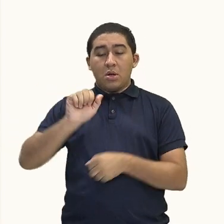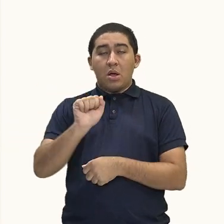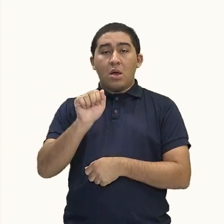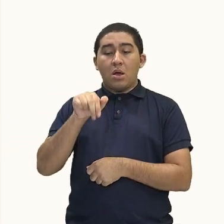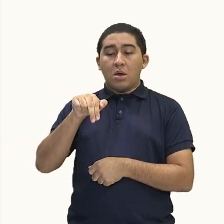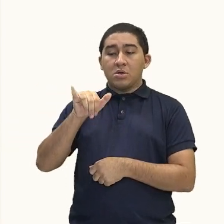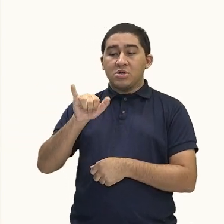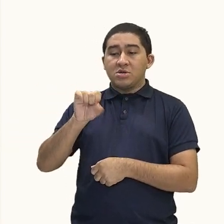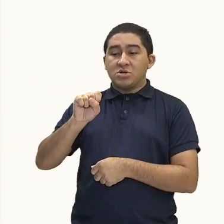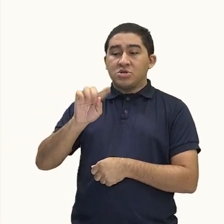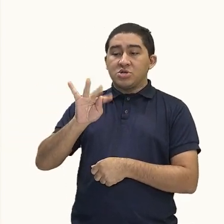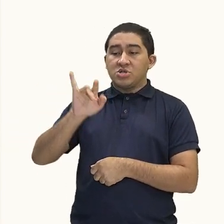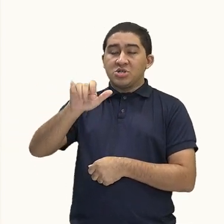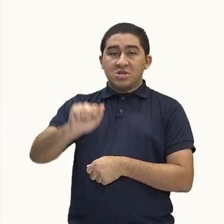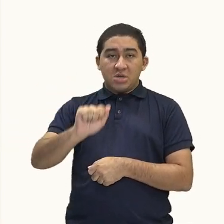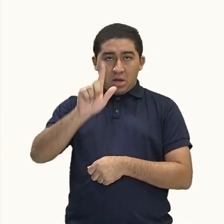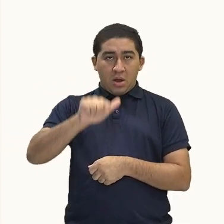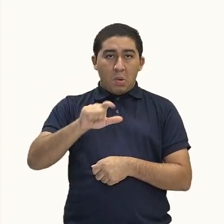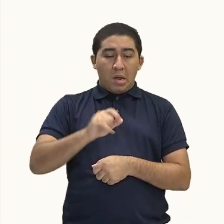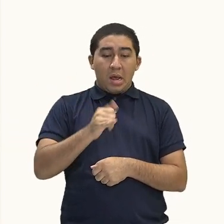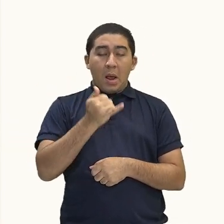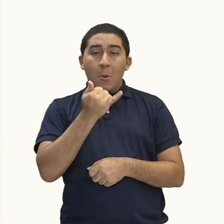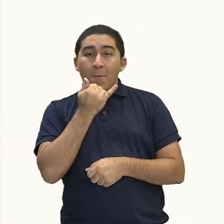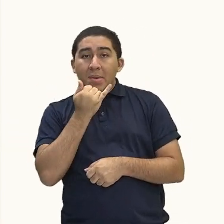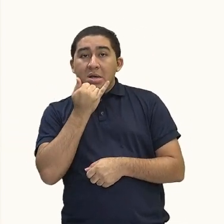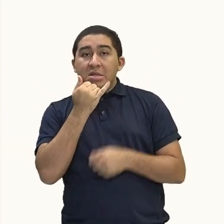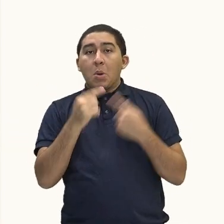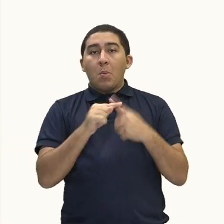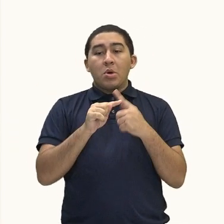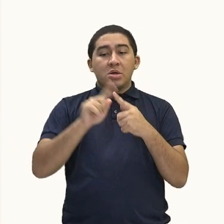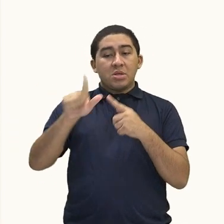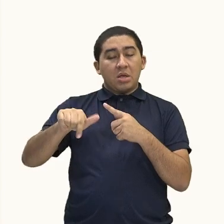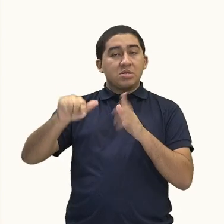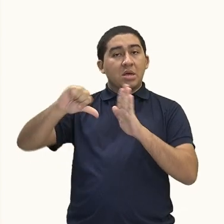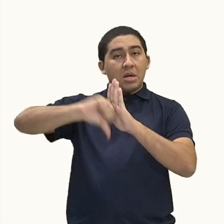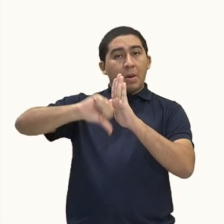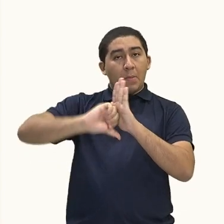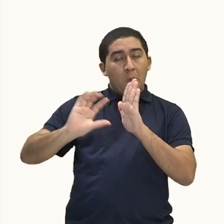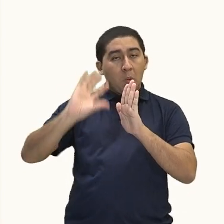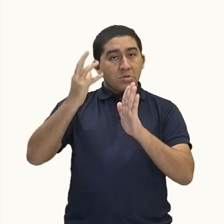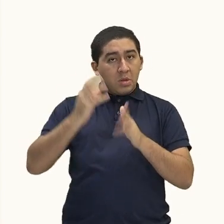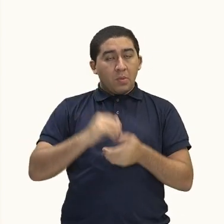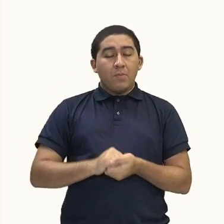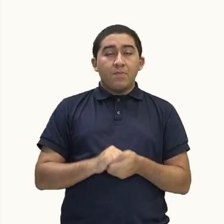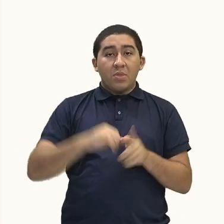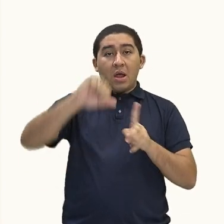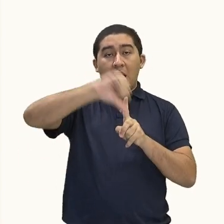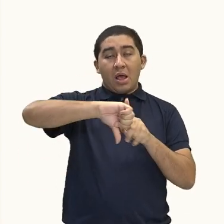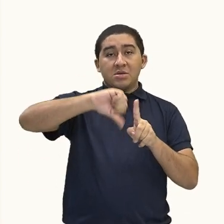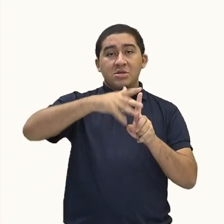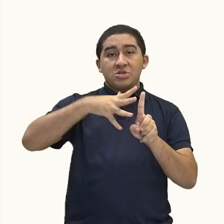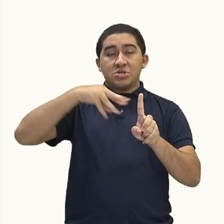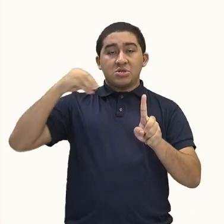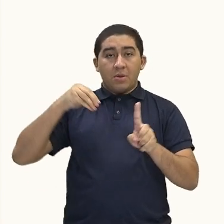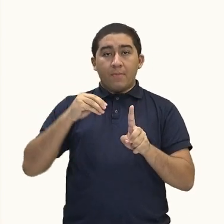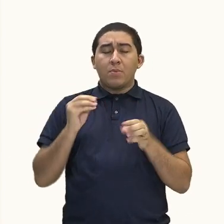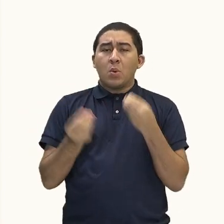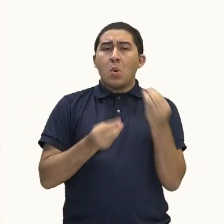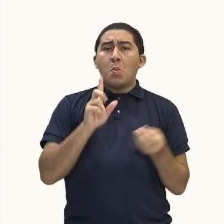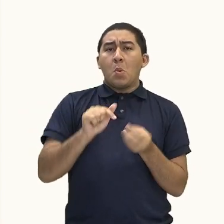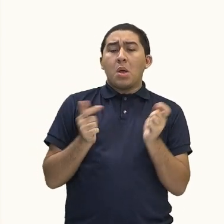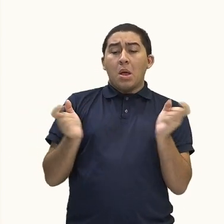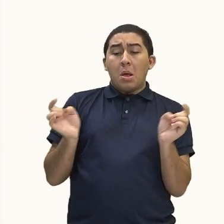né, por conta da organização deste levante. E qual vai ser o desfecho? Ou seja, como é que vai terminar essa